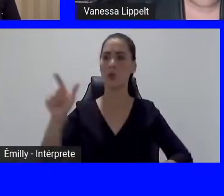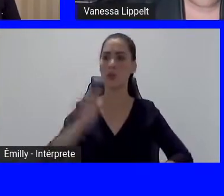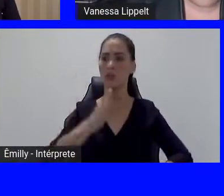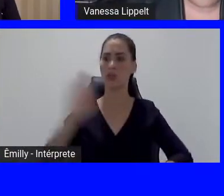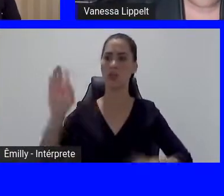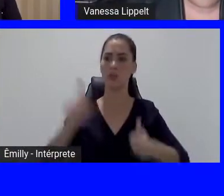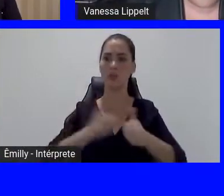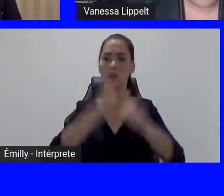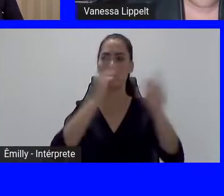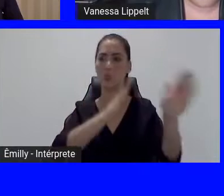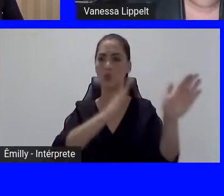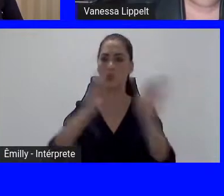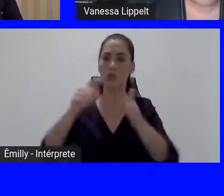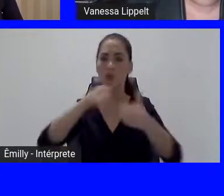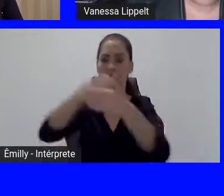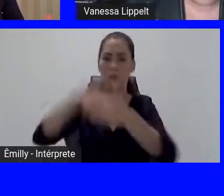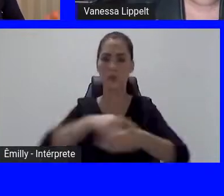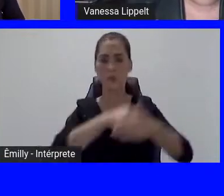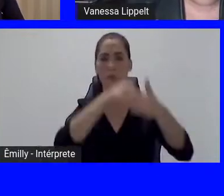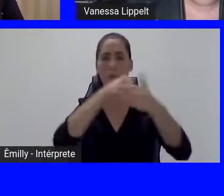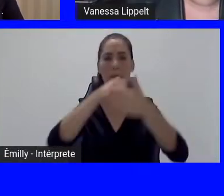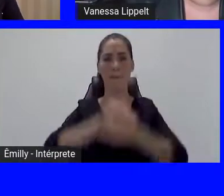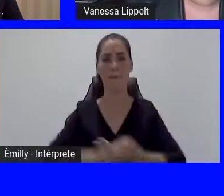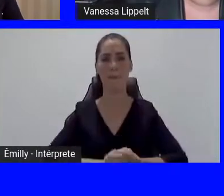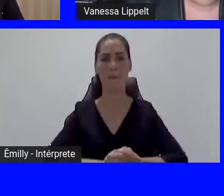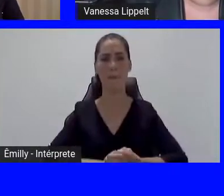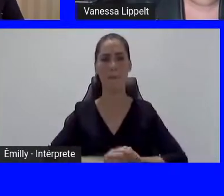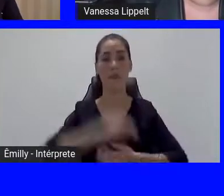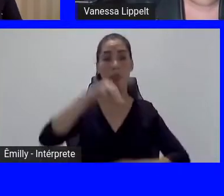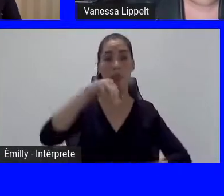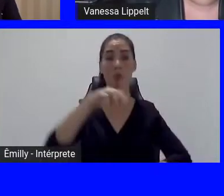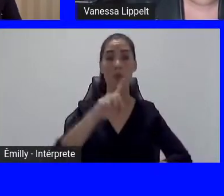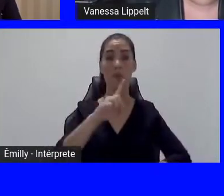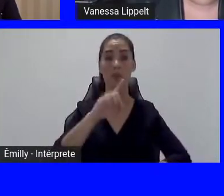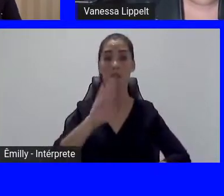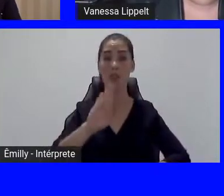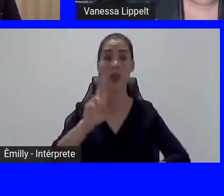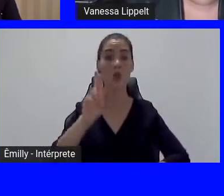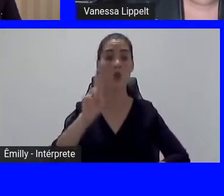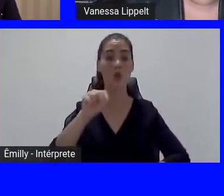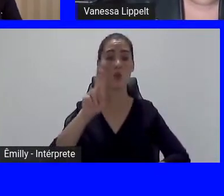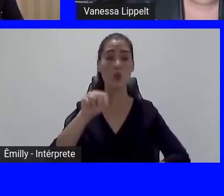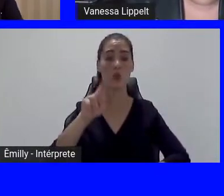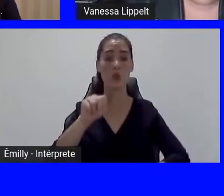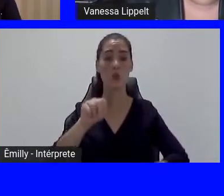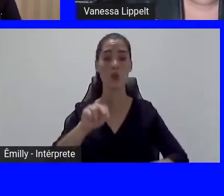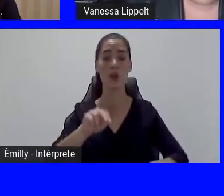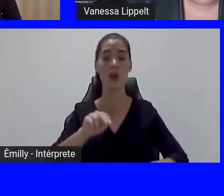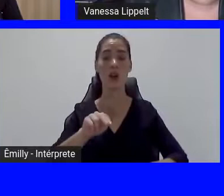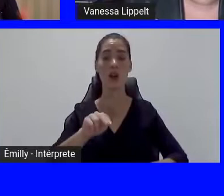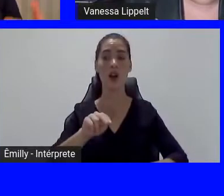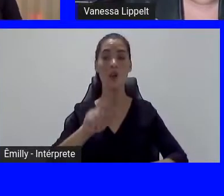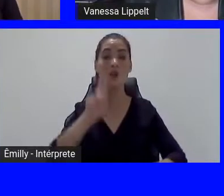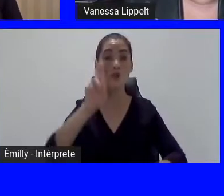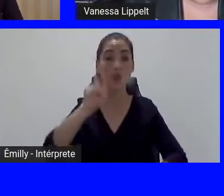respondo da seguinte forma: é que o MDB nunca tinha apresentado uma candidatura feminina à presidência da República, eu sou a primeira. Por isso que eu acredito,